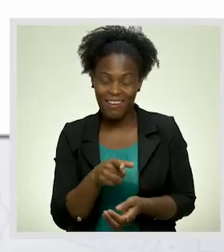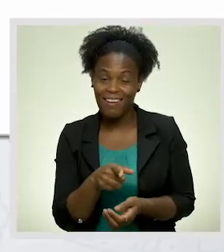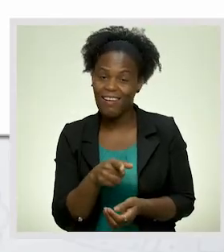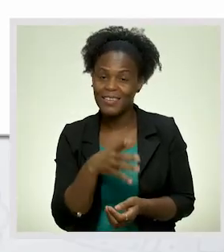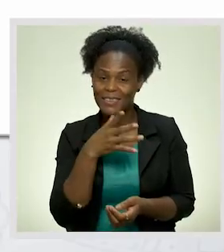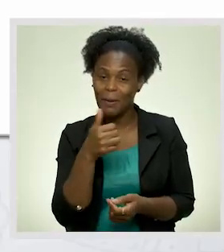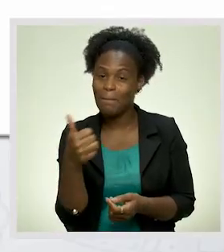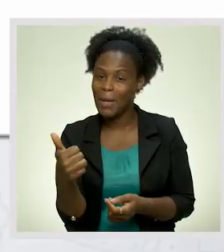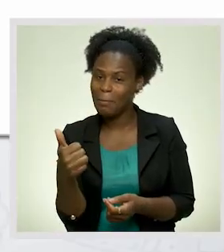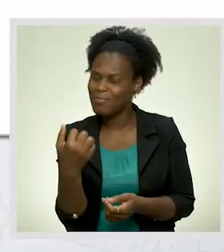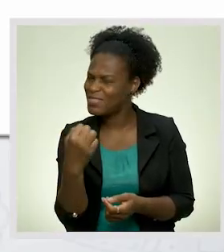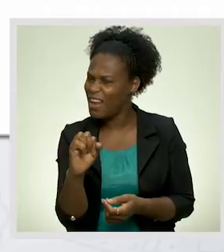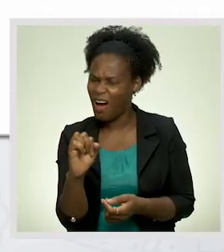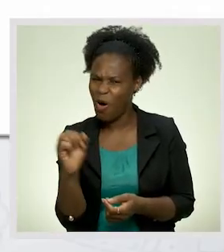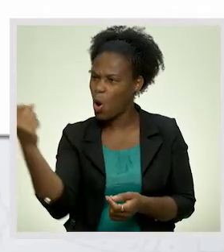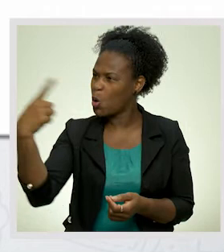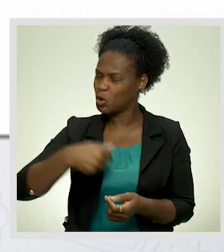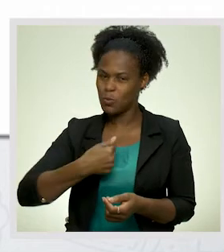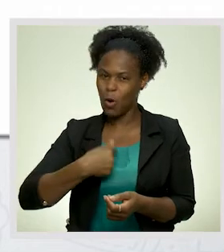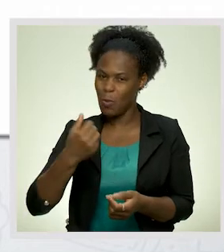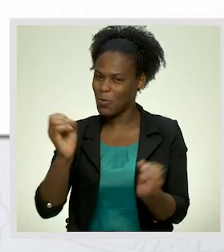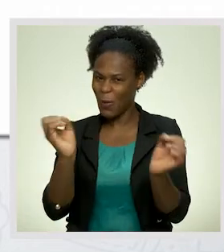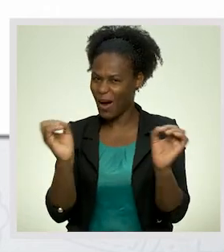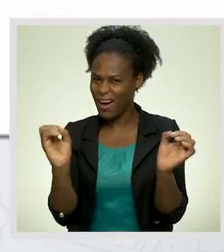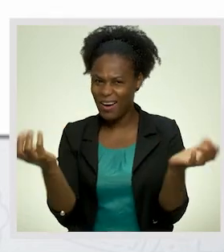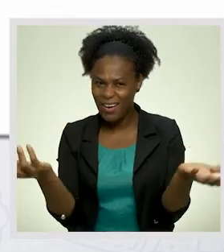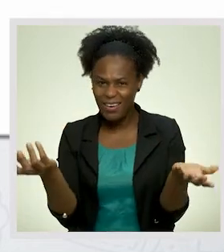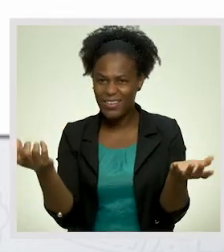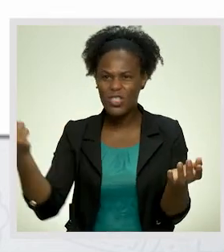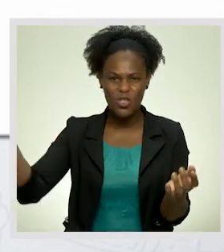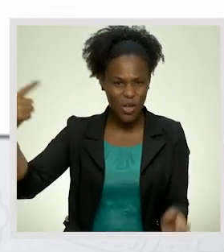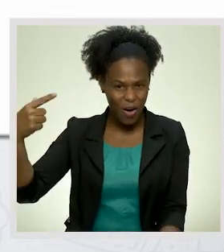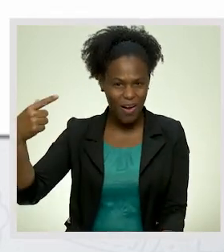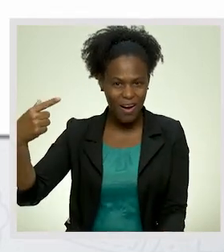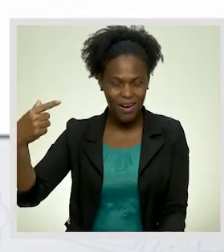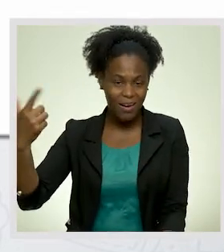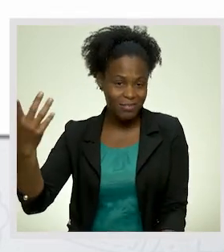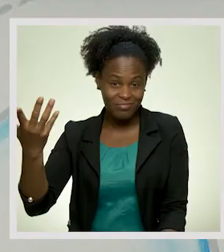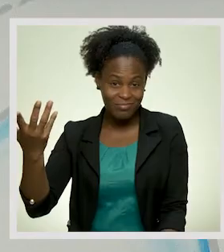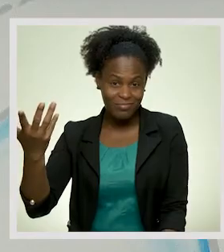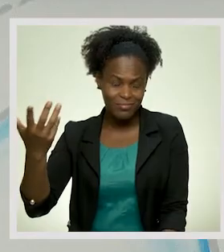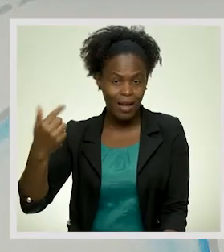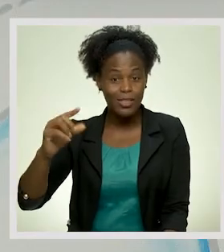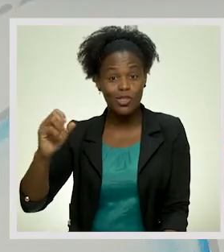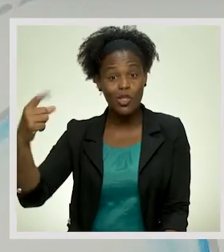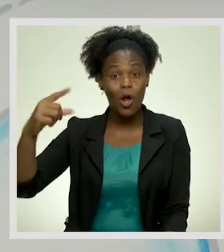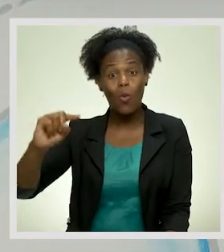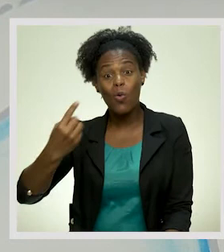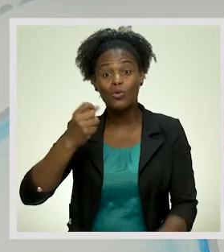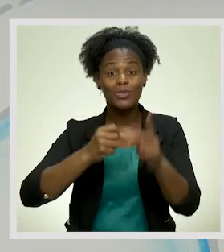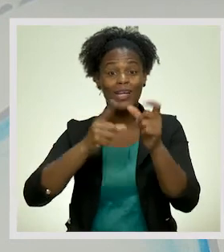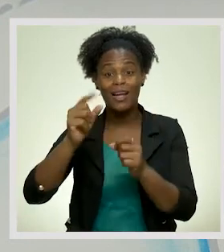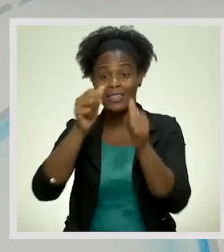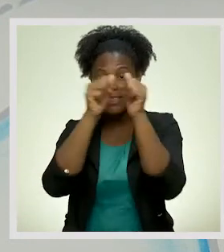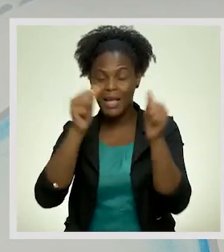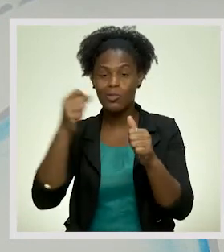É a linha B. Não possui luz própria. O Sol é o único astro do